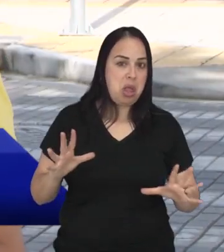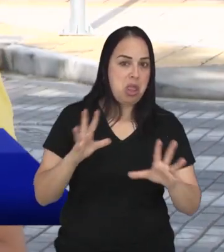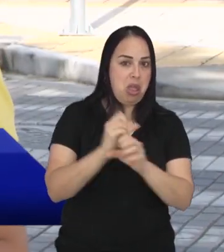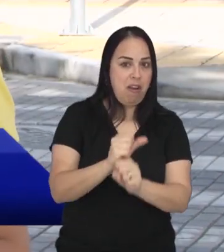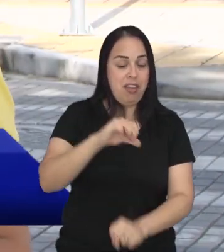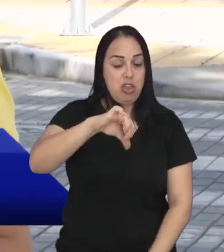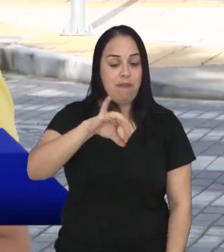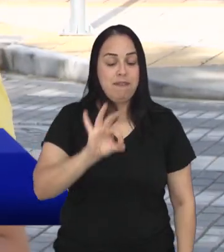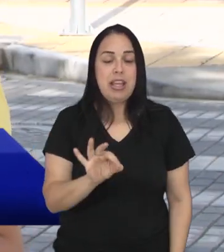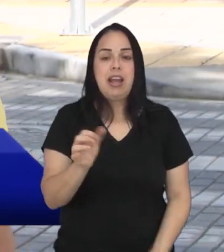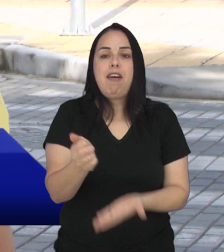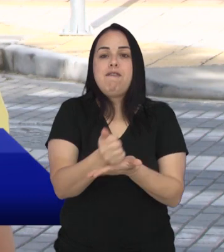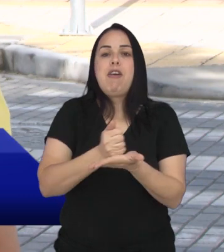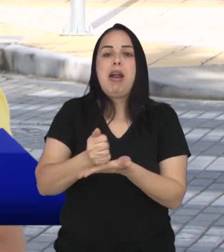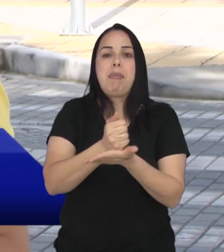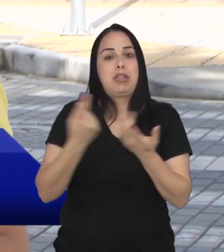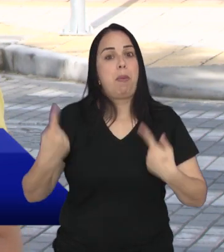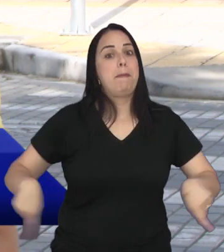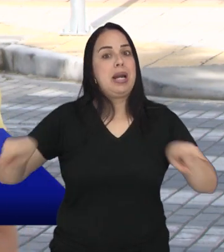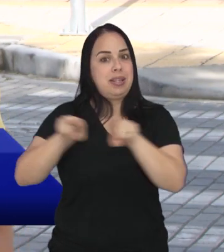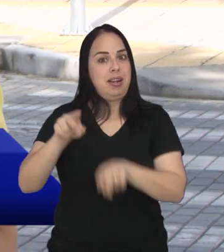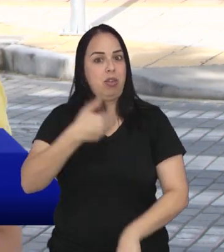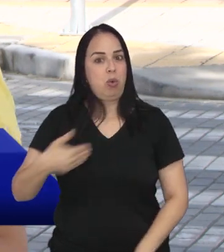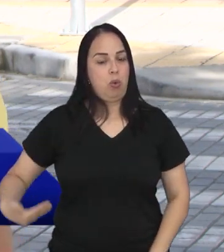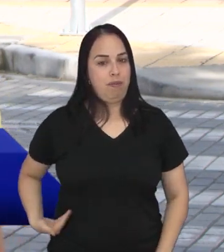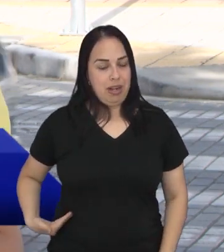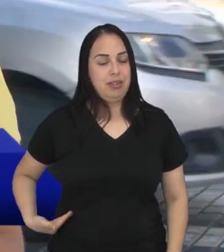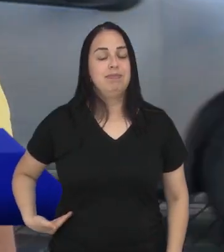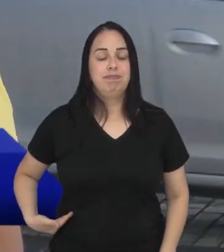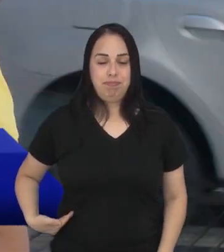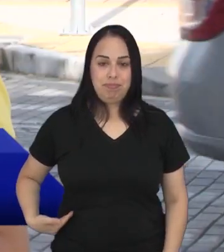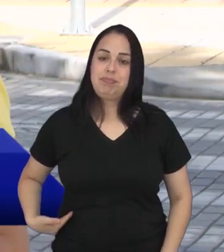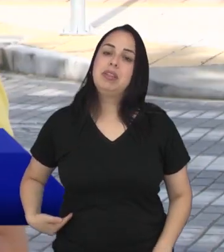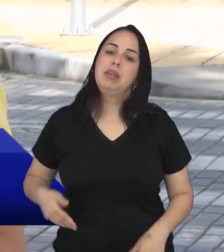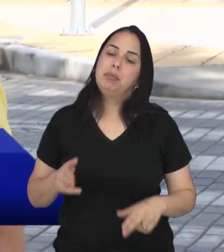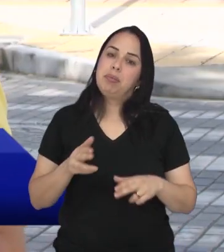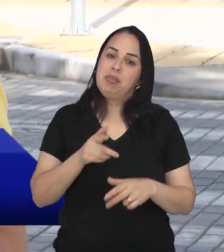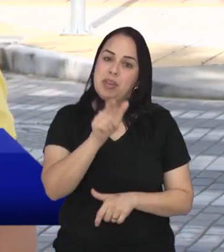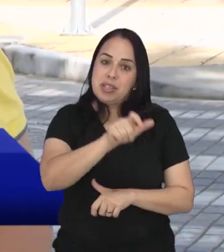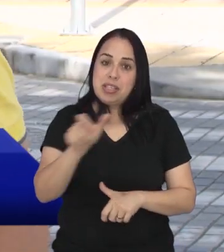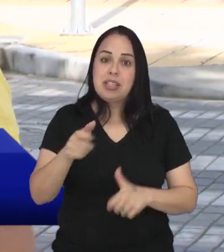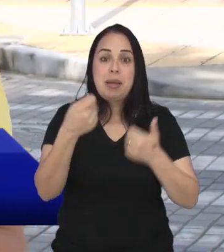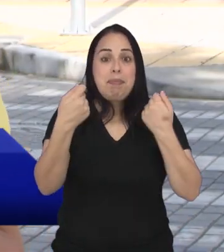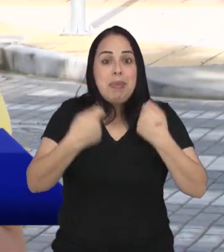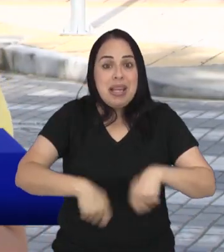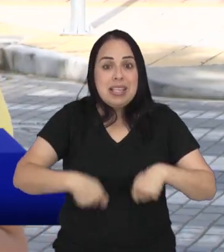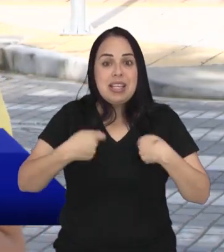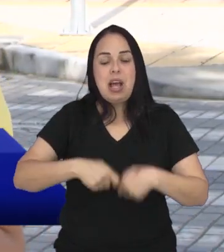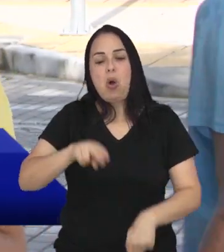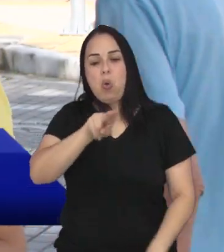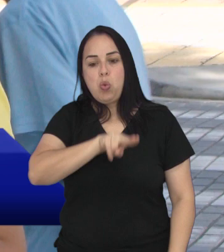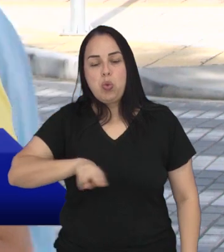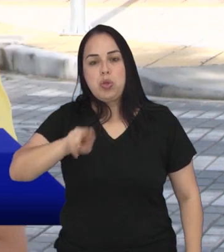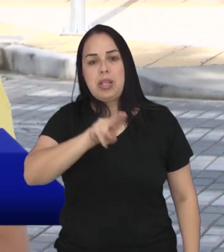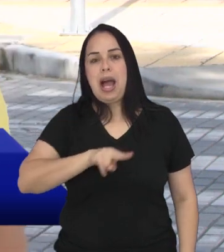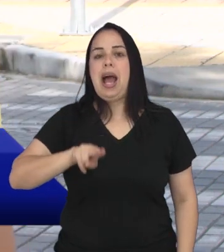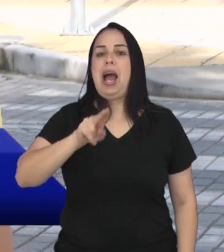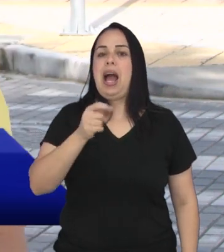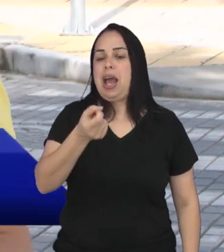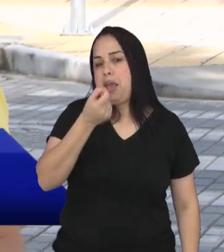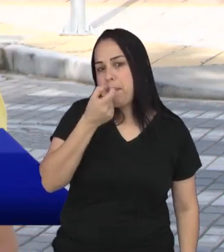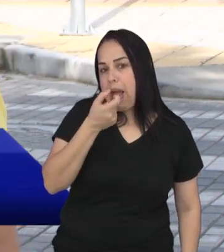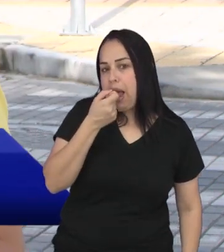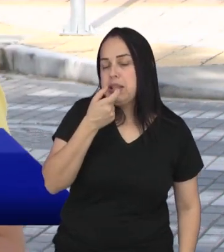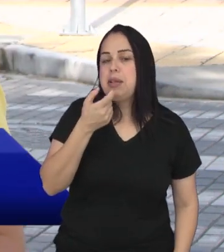José dos Campos São cerca de 90 farmácias conveniadas espalhadas aqui pela cidade e pras pessoas que precisam né